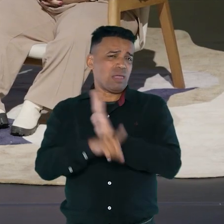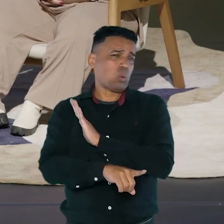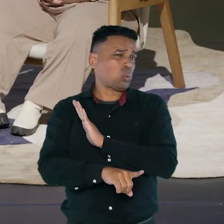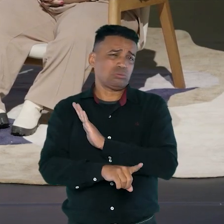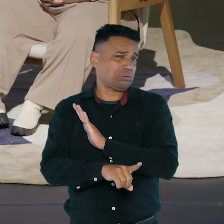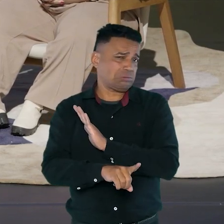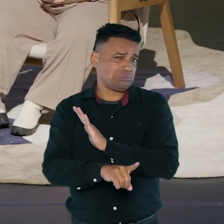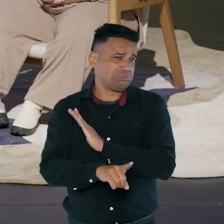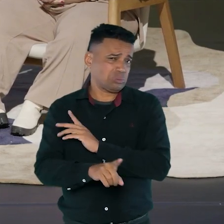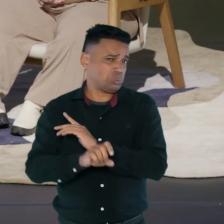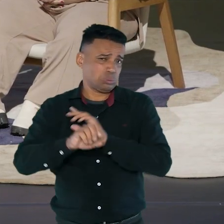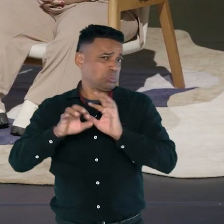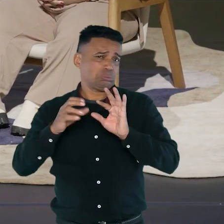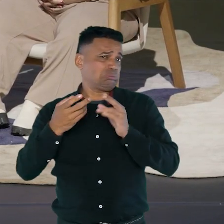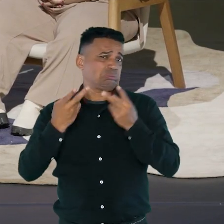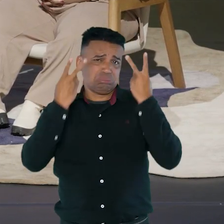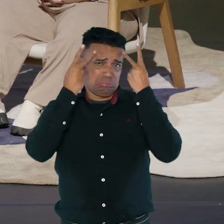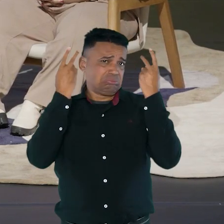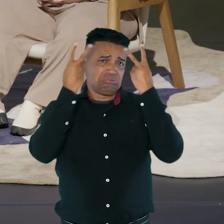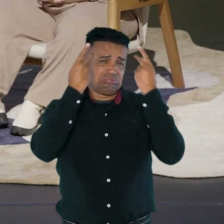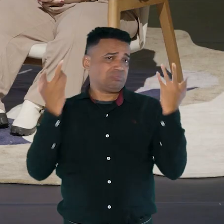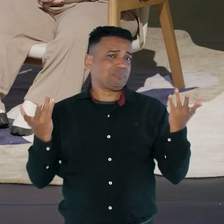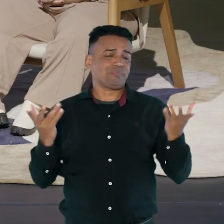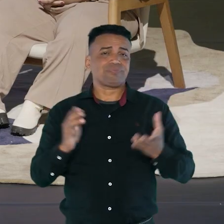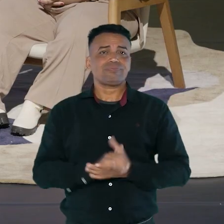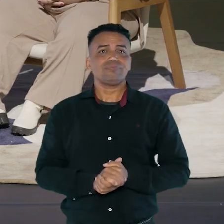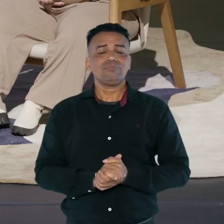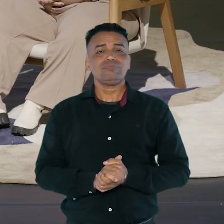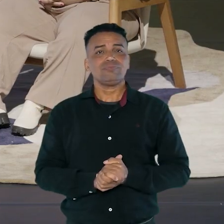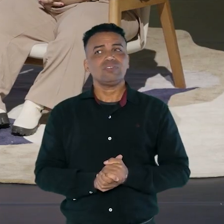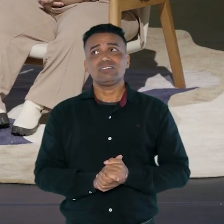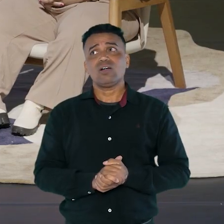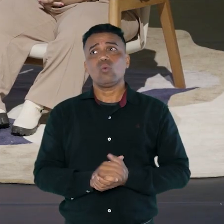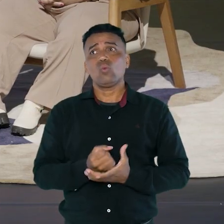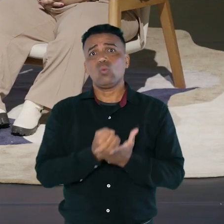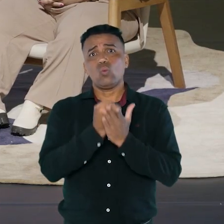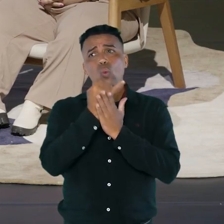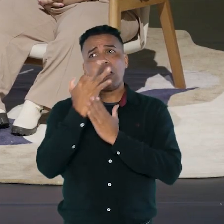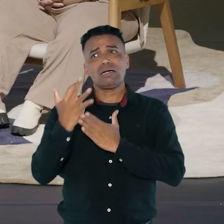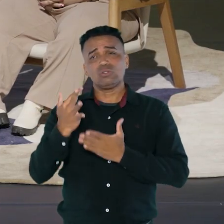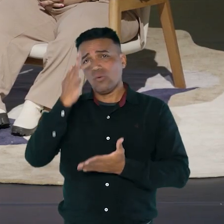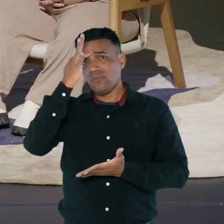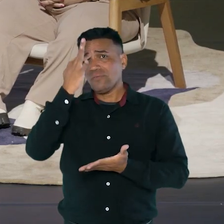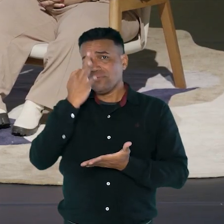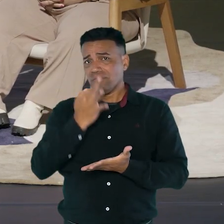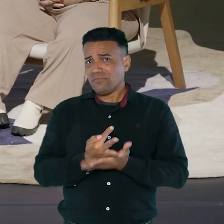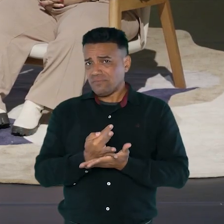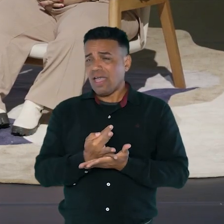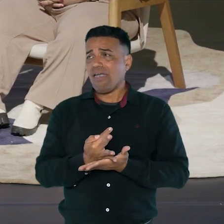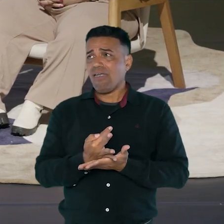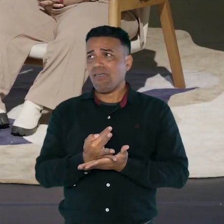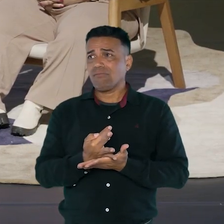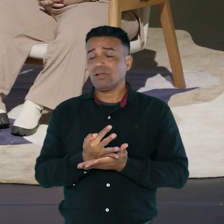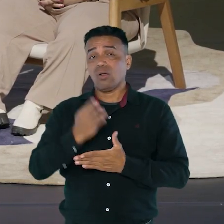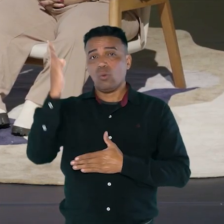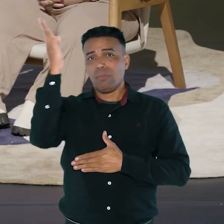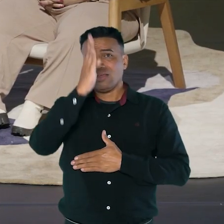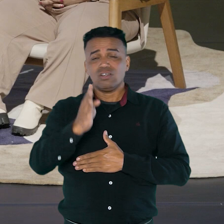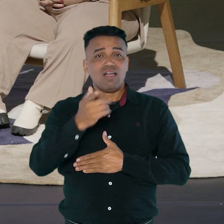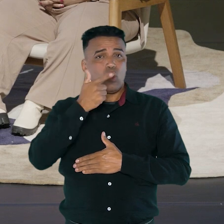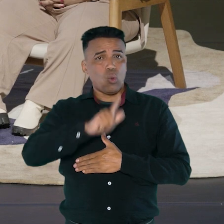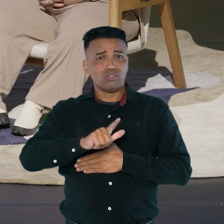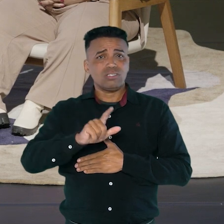pergunta retórica, mas o quanto de fé de que o Brasil ainda vai encontrar com uma